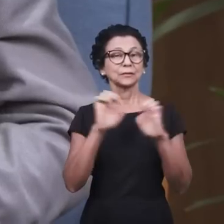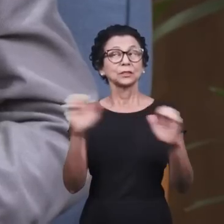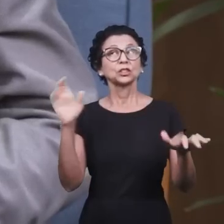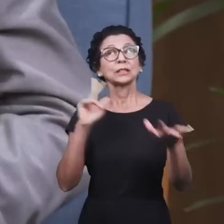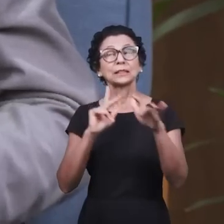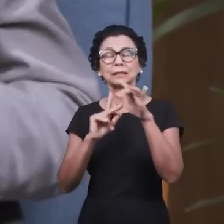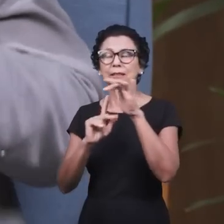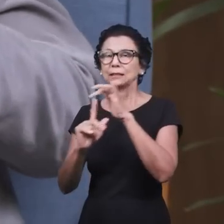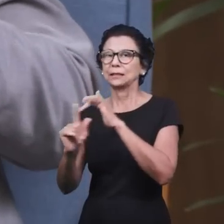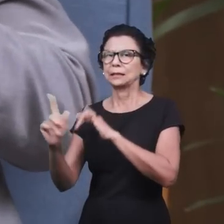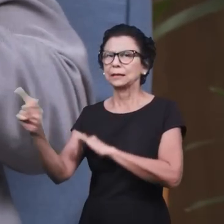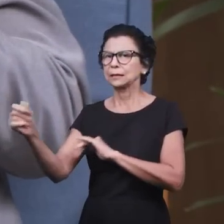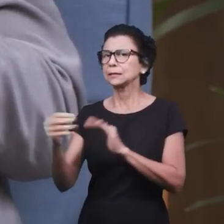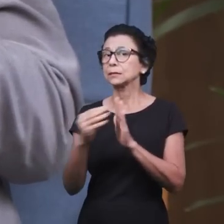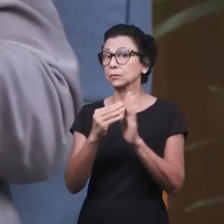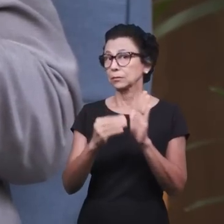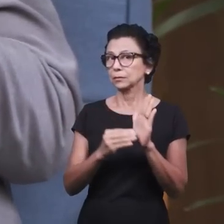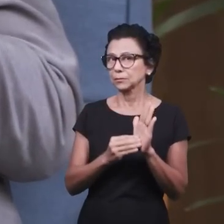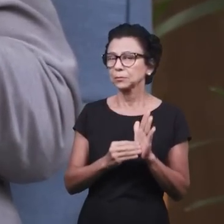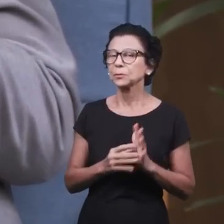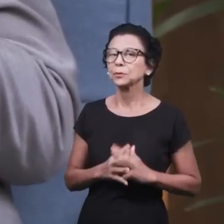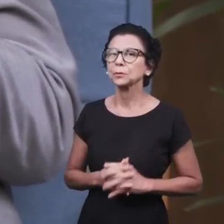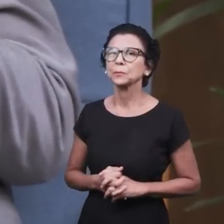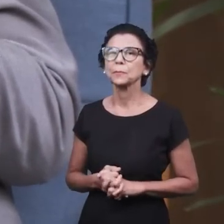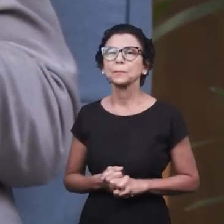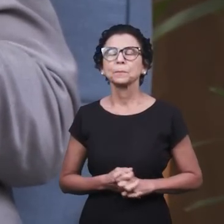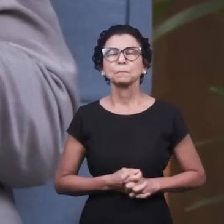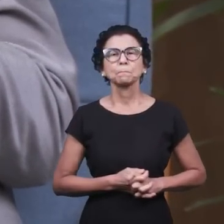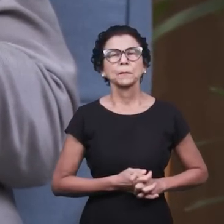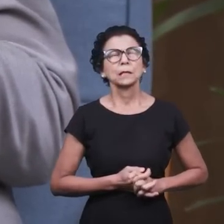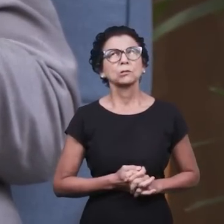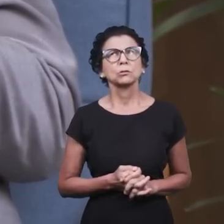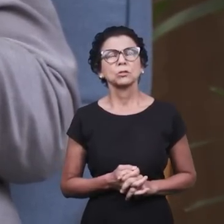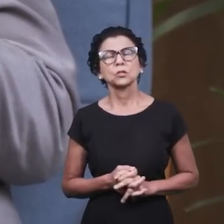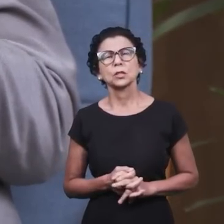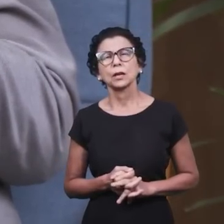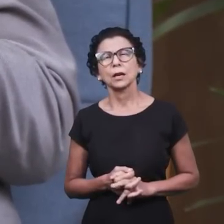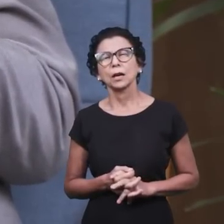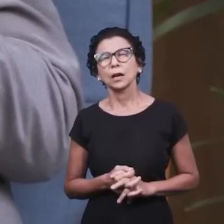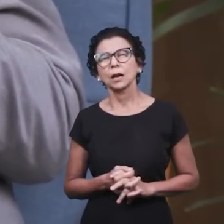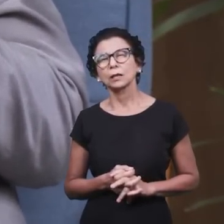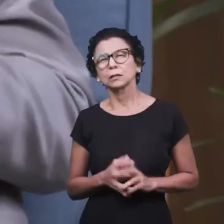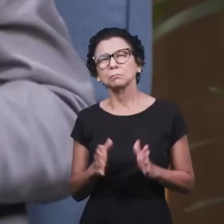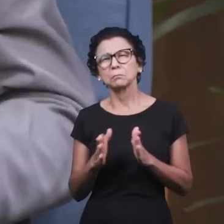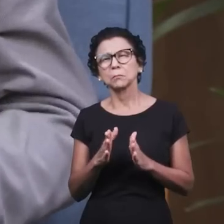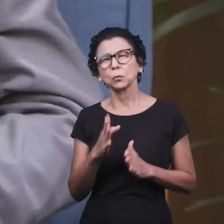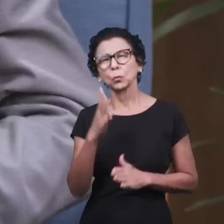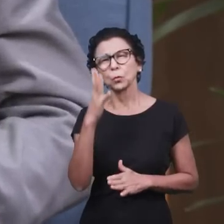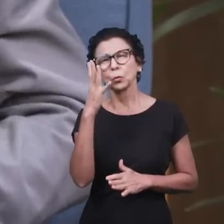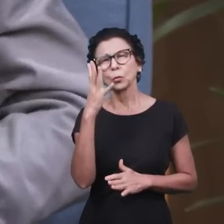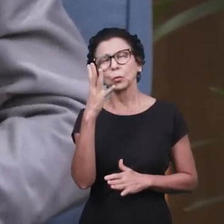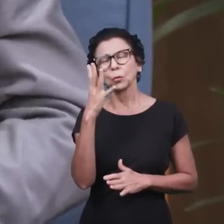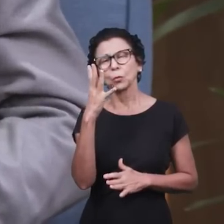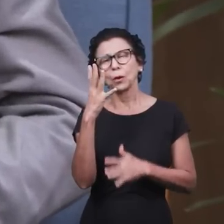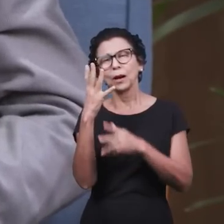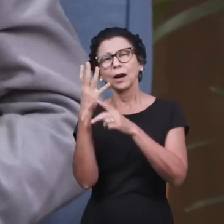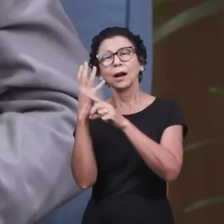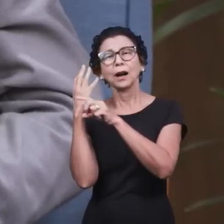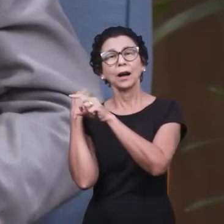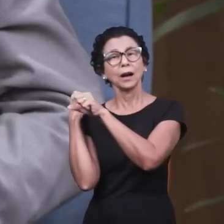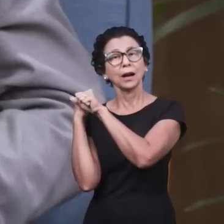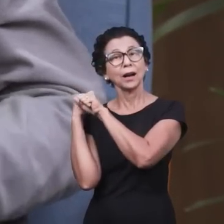Eterno. Esse conteúdo, inclusive, é um conteúdo que está no ar já há 4 anos que nós